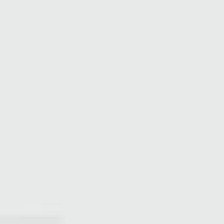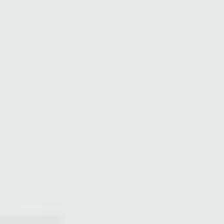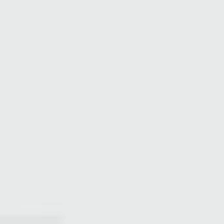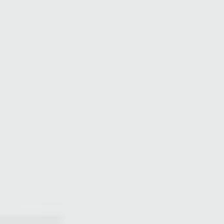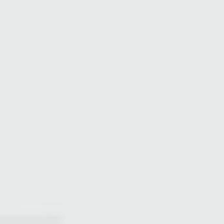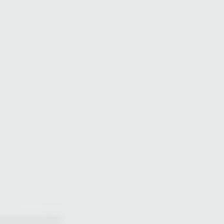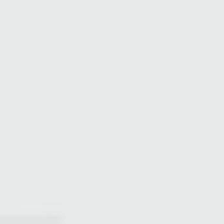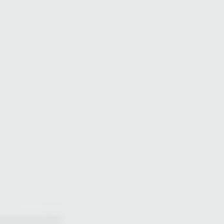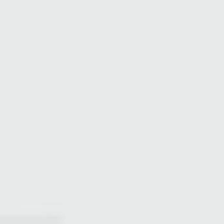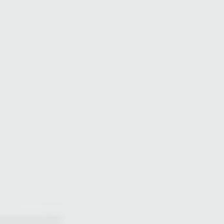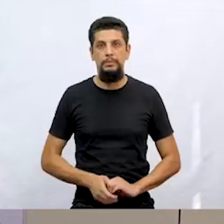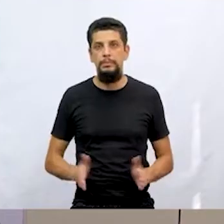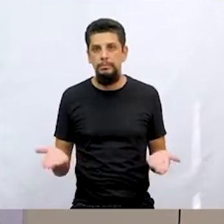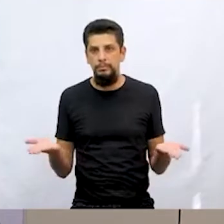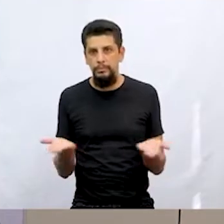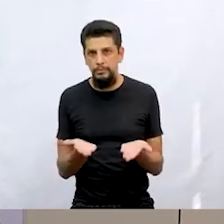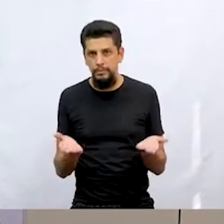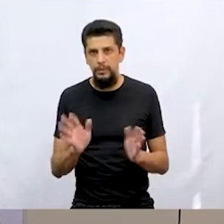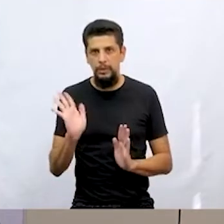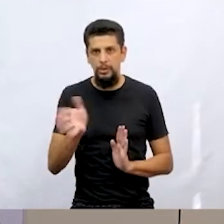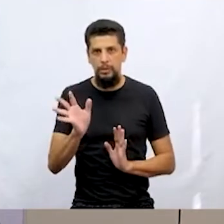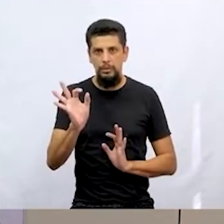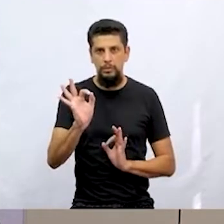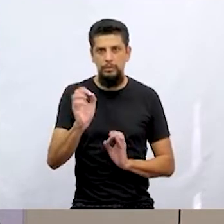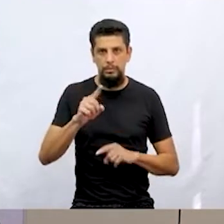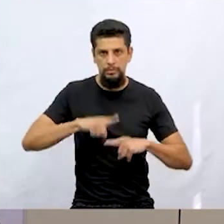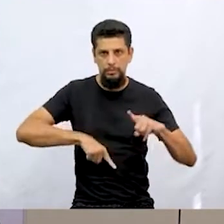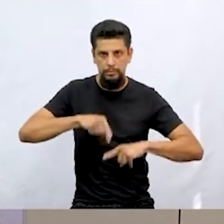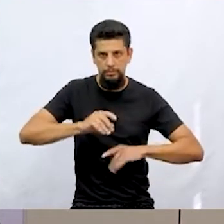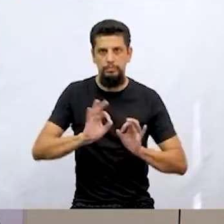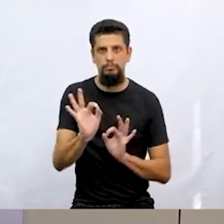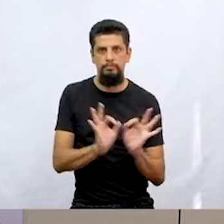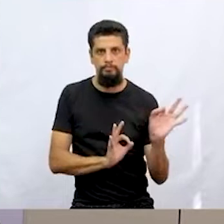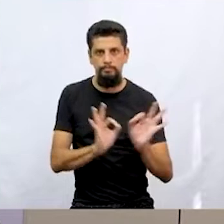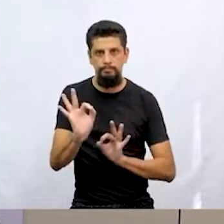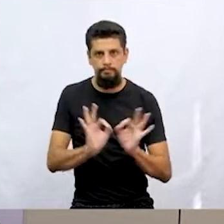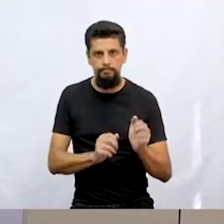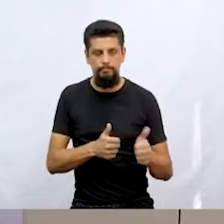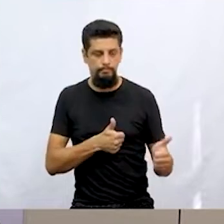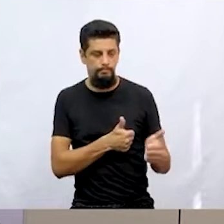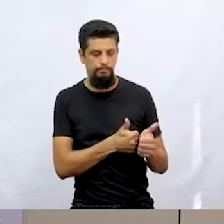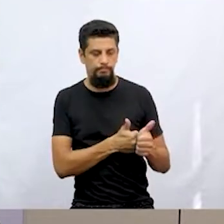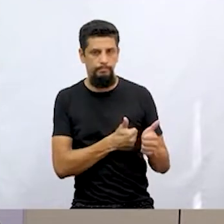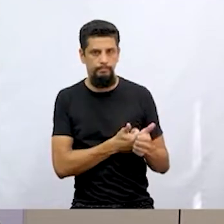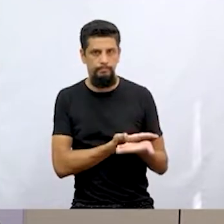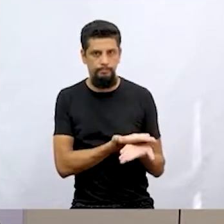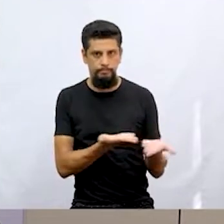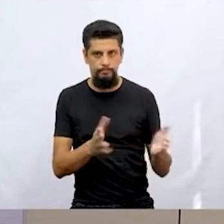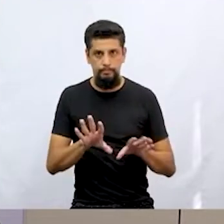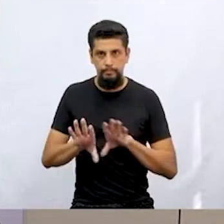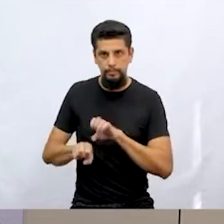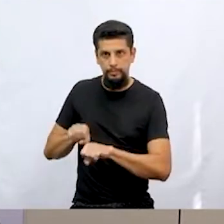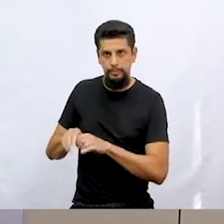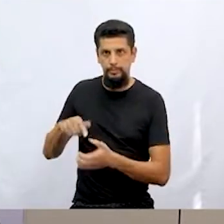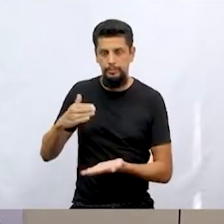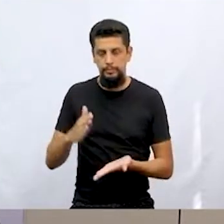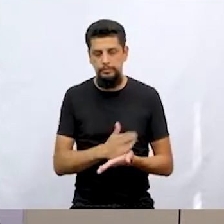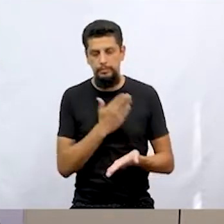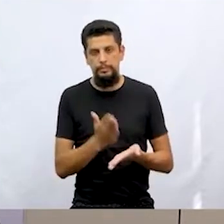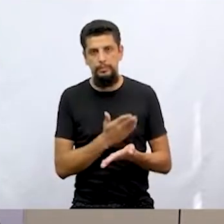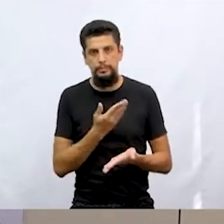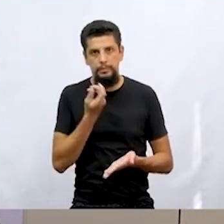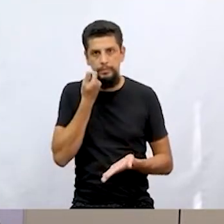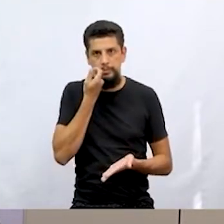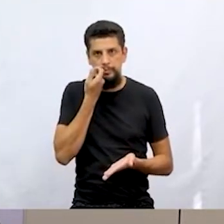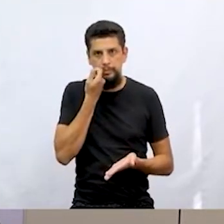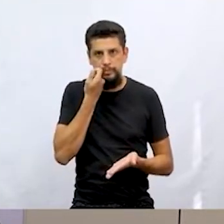Agora que vocês já organizaram os materiais, deixe do lado, pegue o caderno e